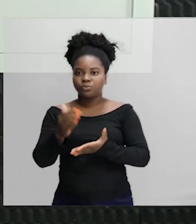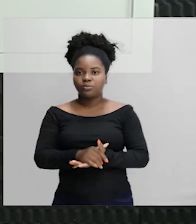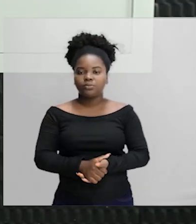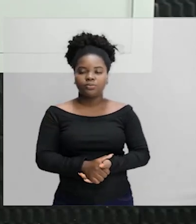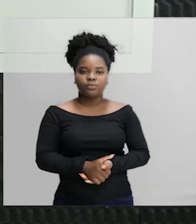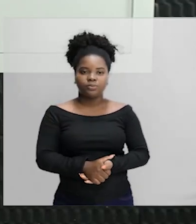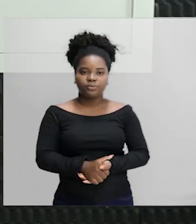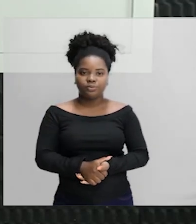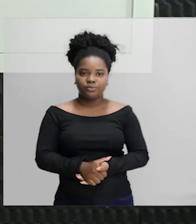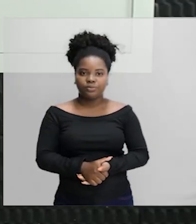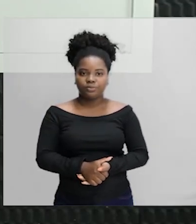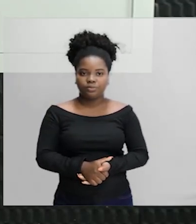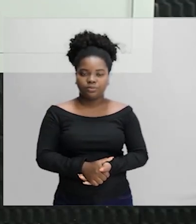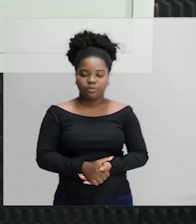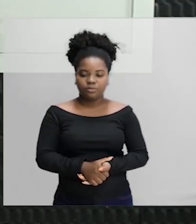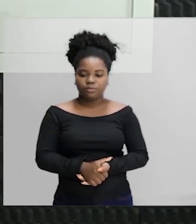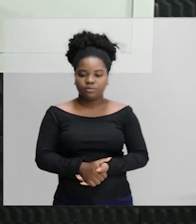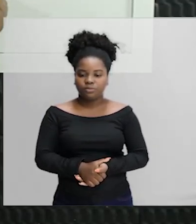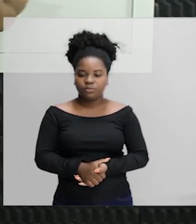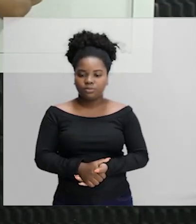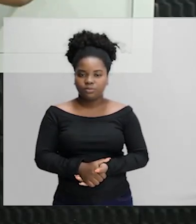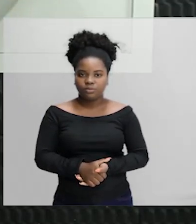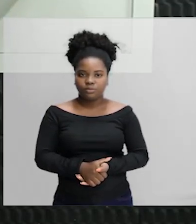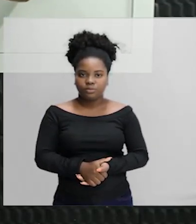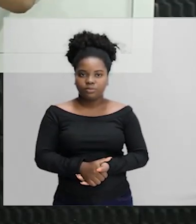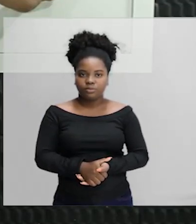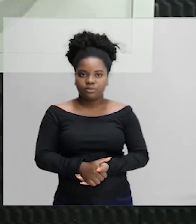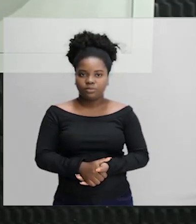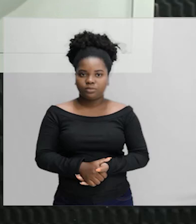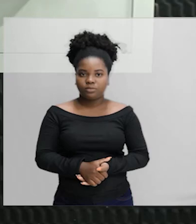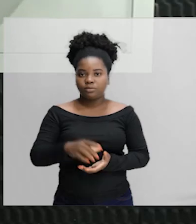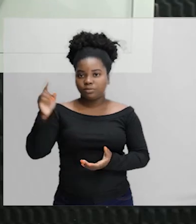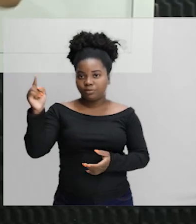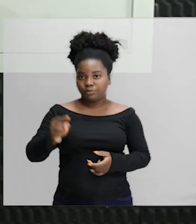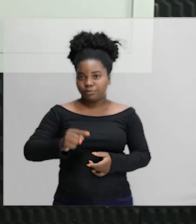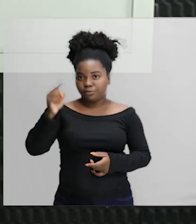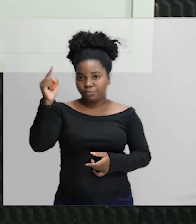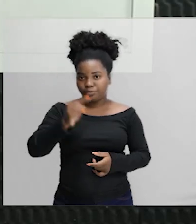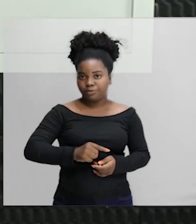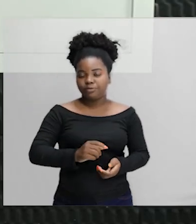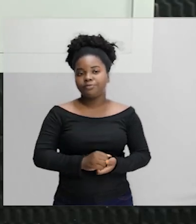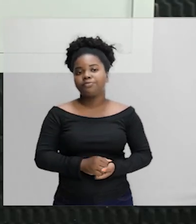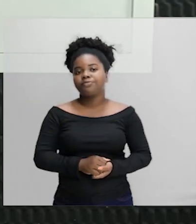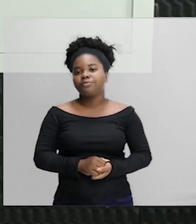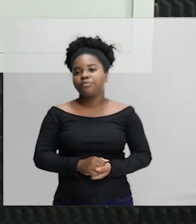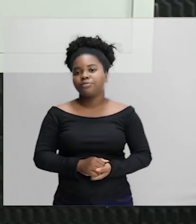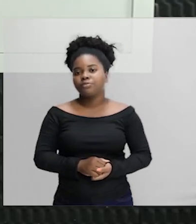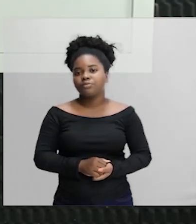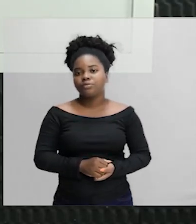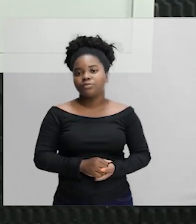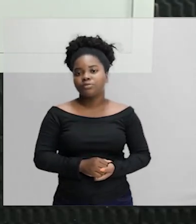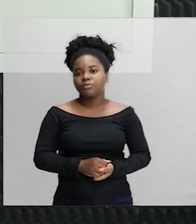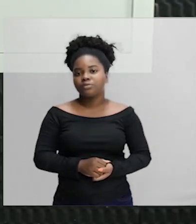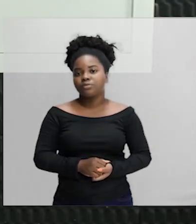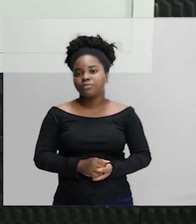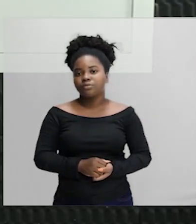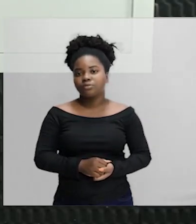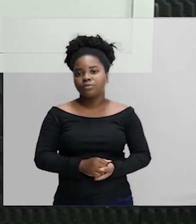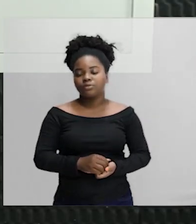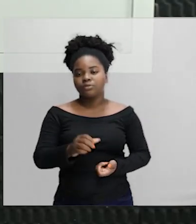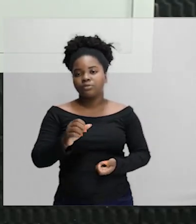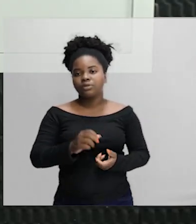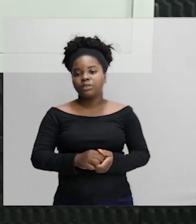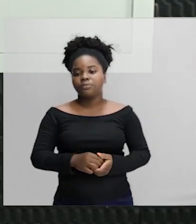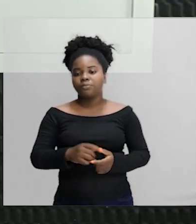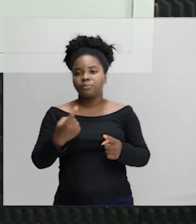10 ao quadrado, vezes 10 a menos 2, né, eles vão estar dividindo, porque os